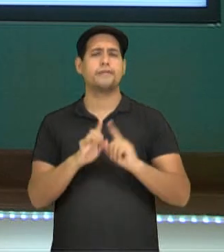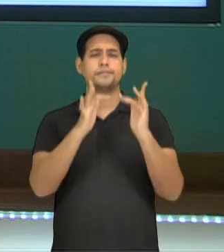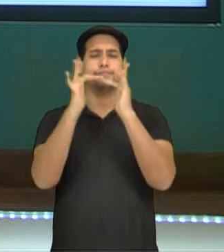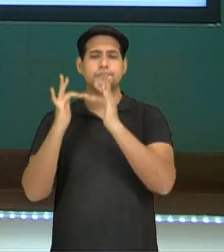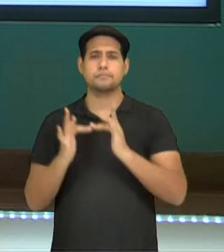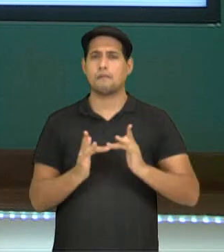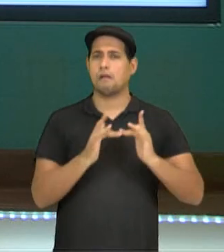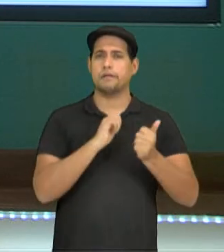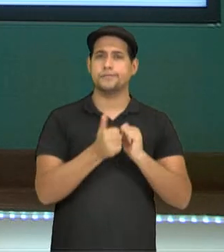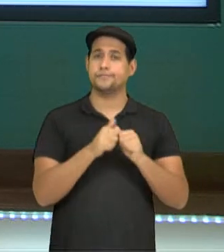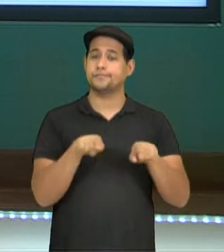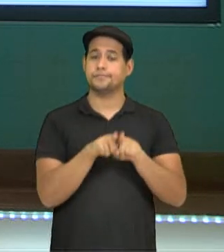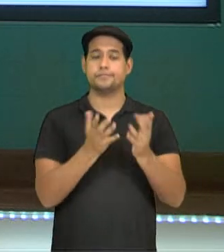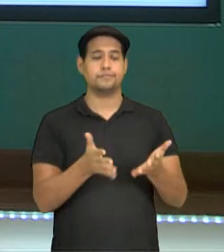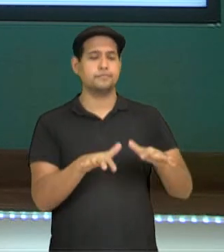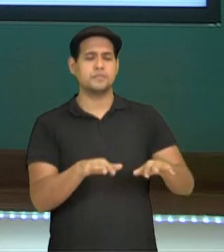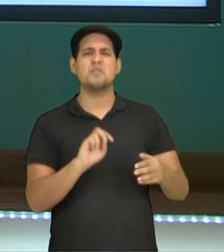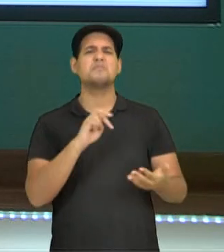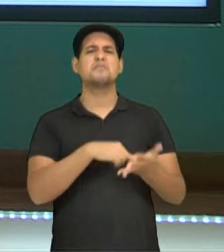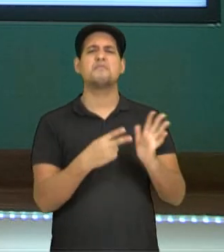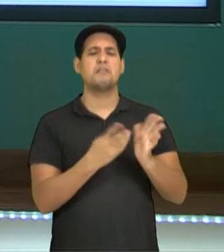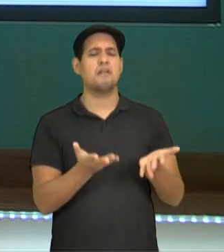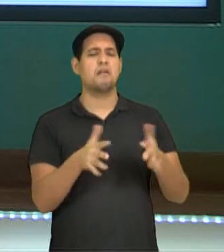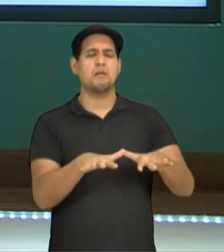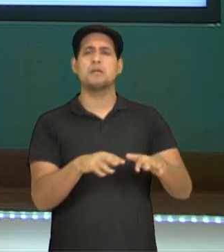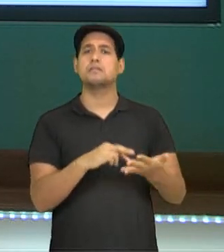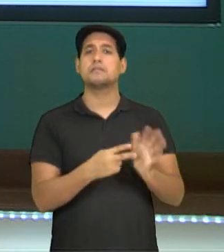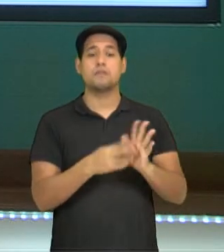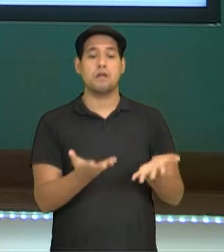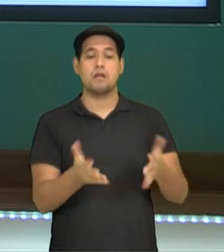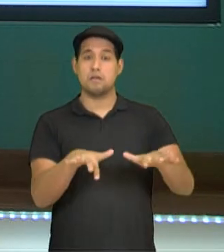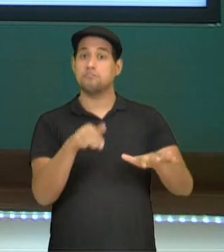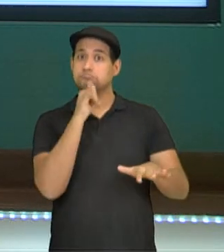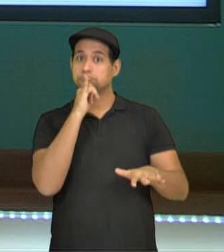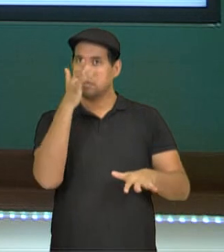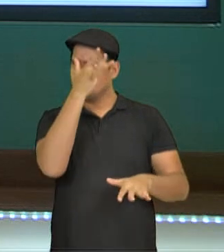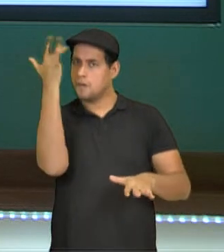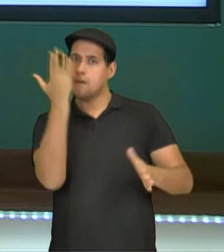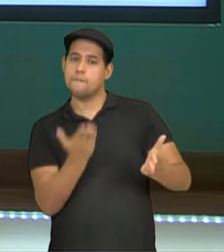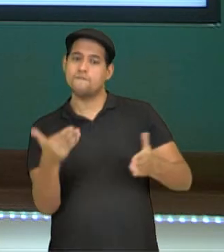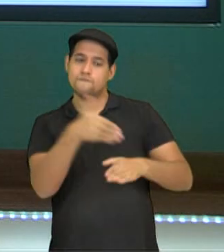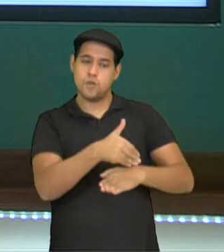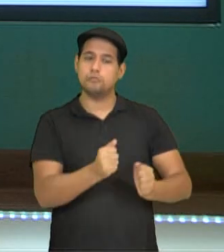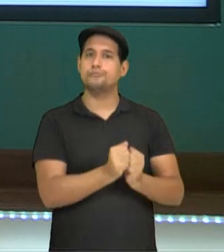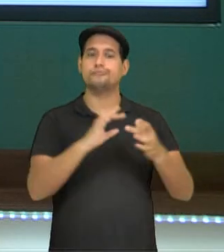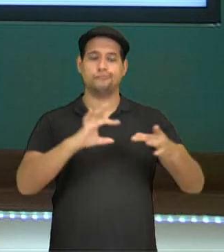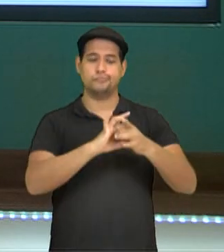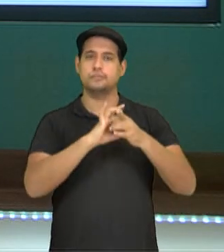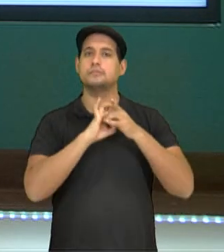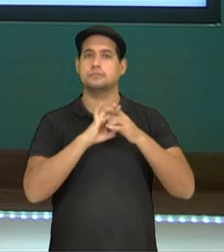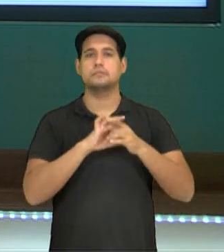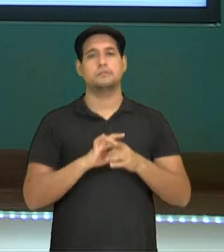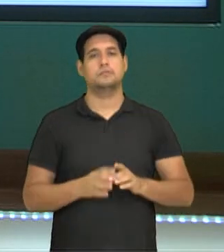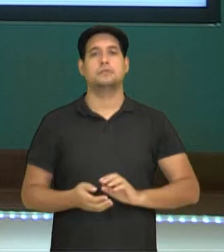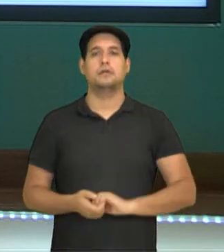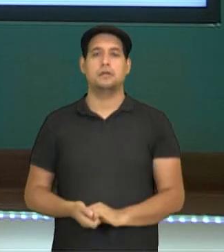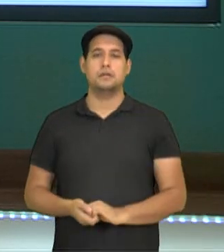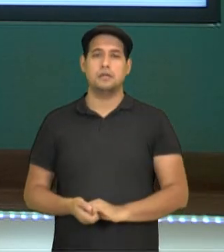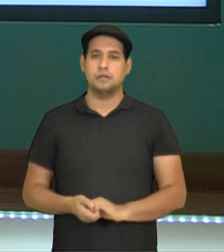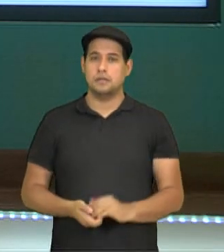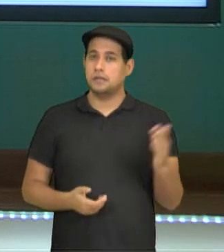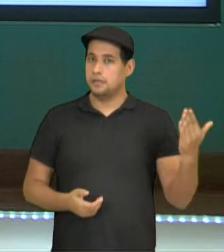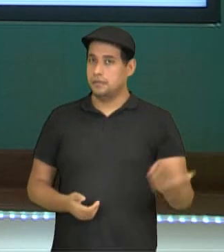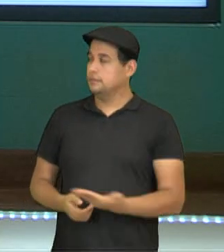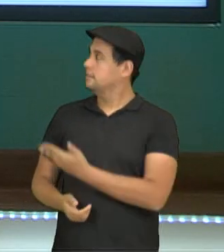relação entre esporte e inclusão. O que é inclusão? É você incluir o atleta. Então, essa relação aí. Aqui